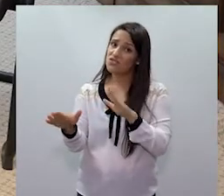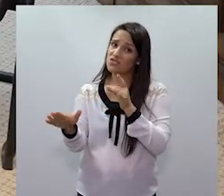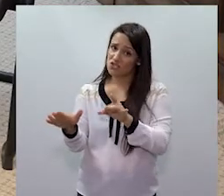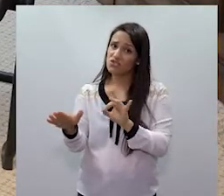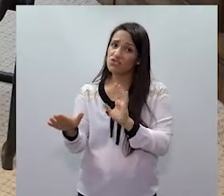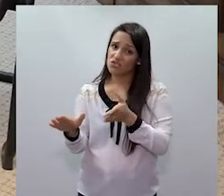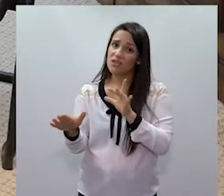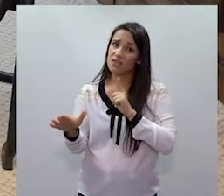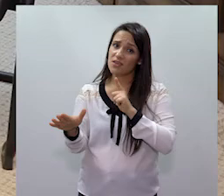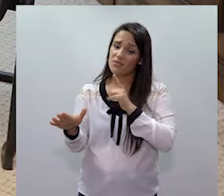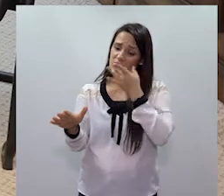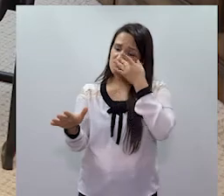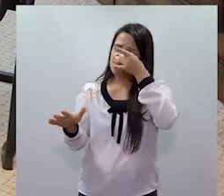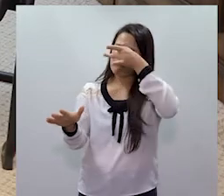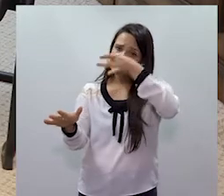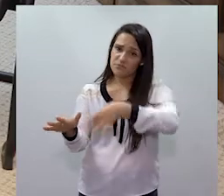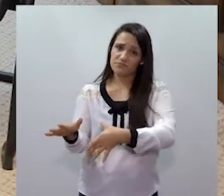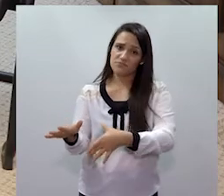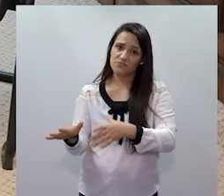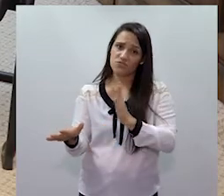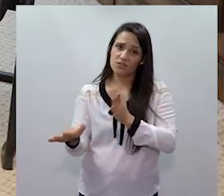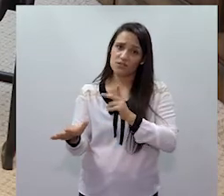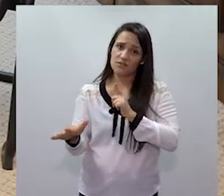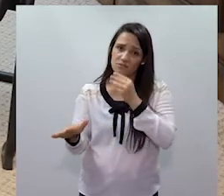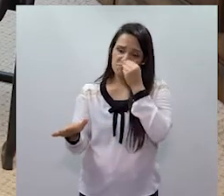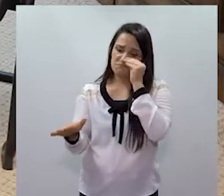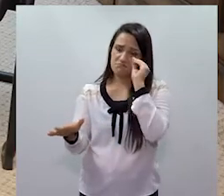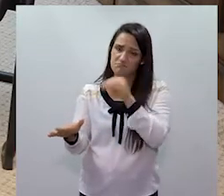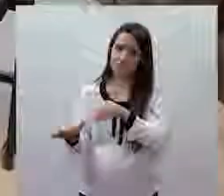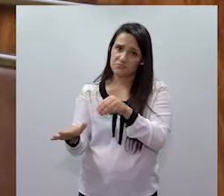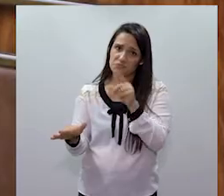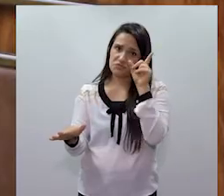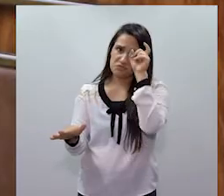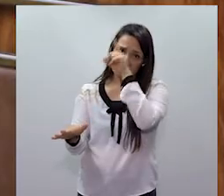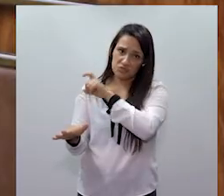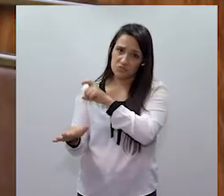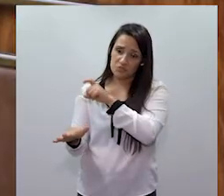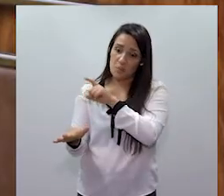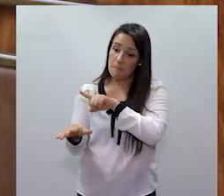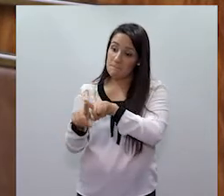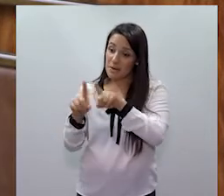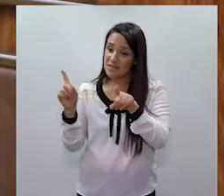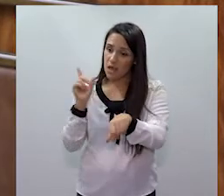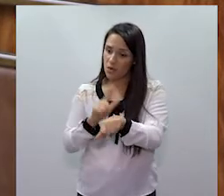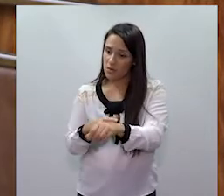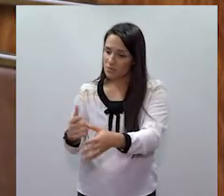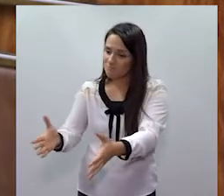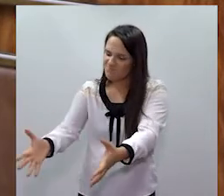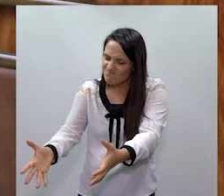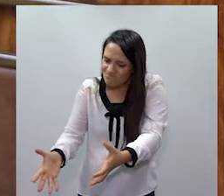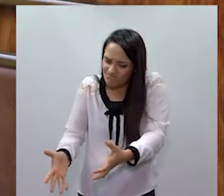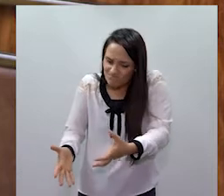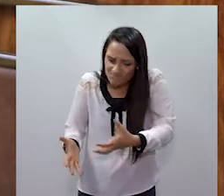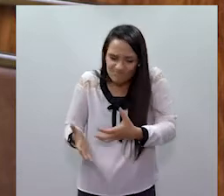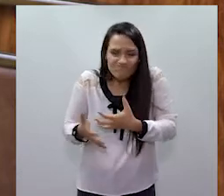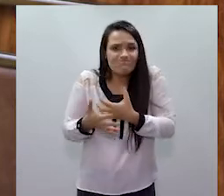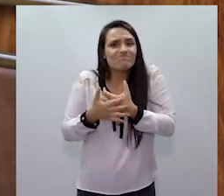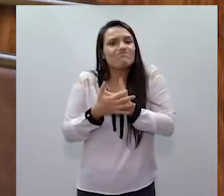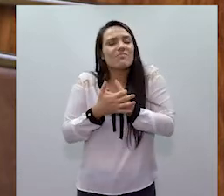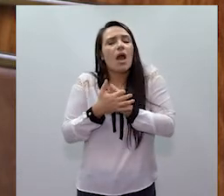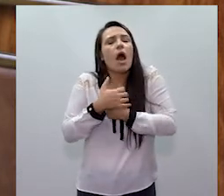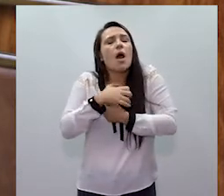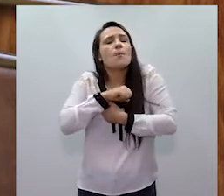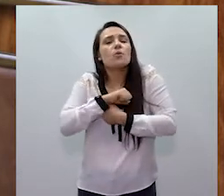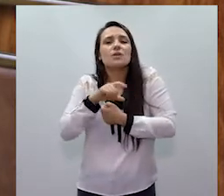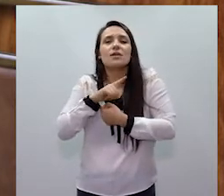abandonos, né, já passou por muitas dificuldades, mas que encontrando esse lar afetivo vai superar todos